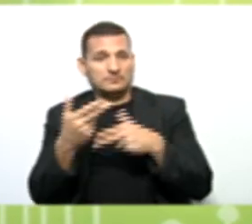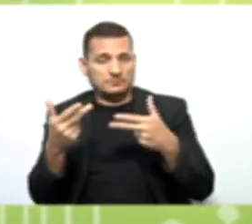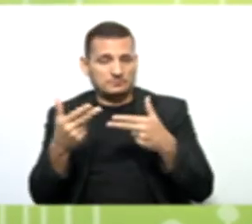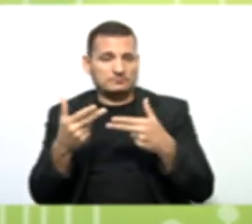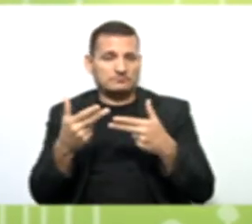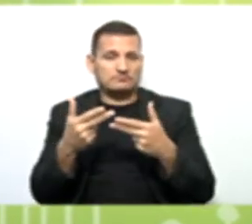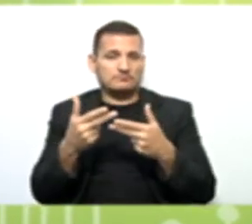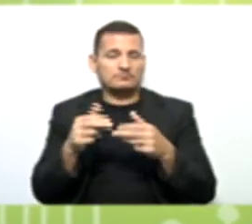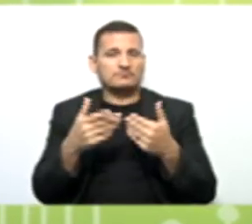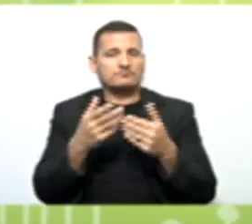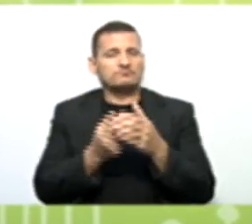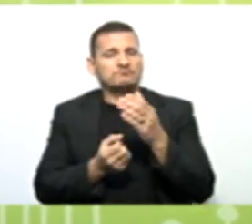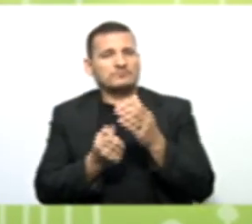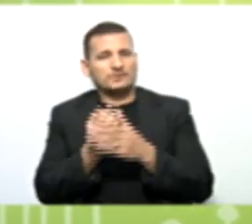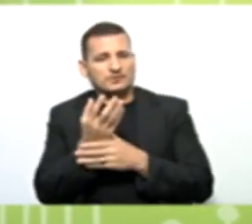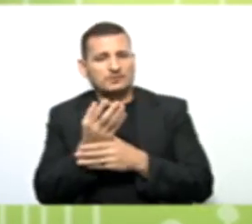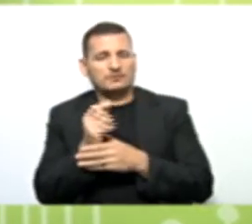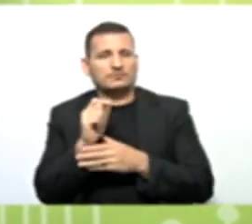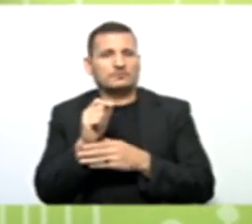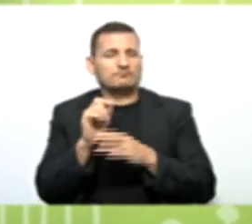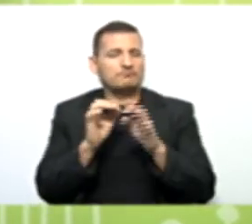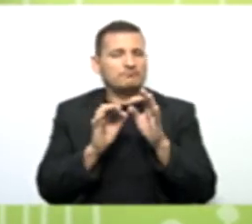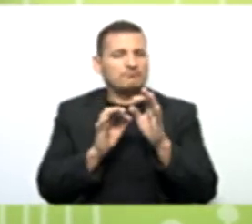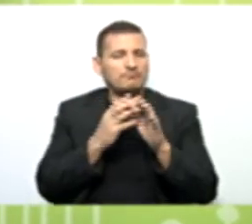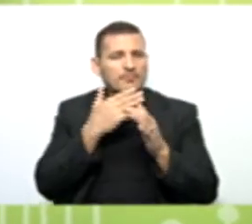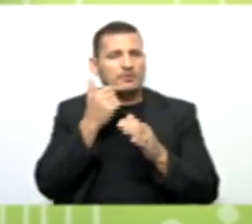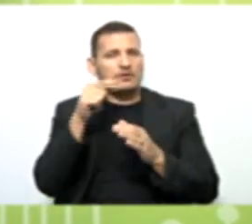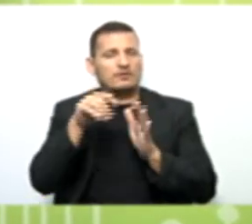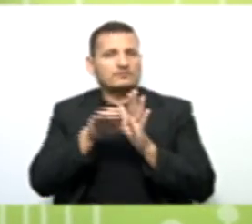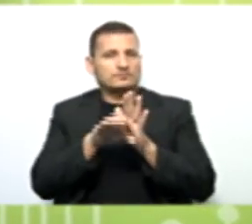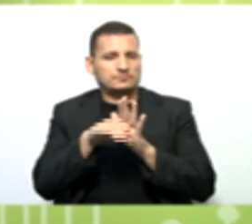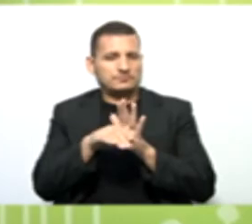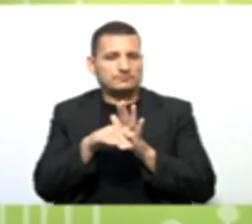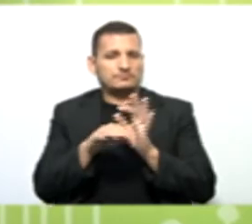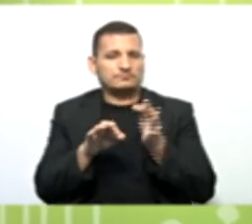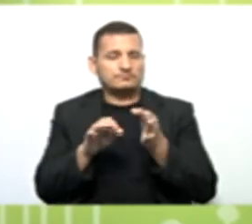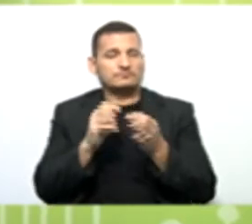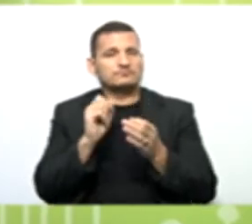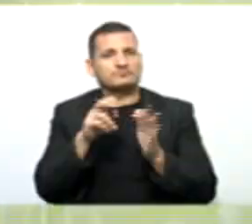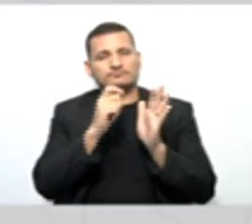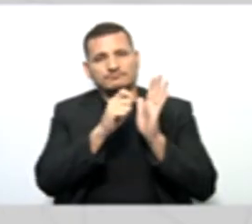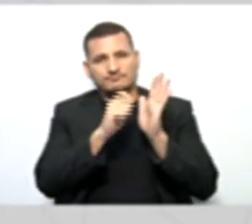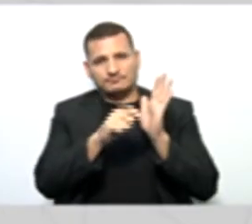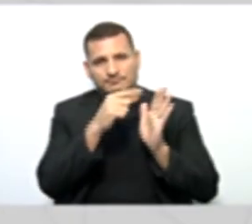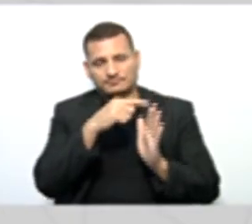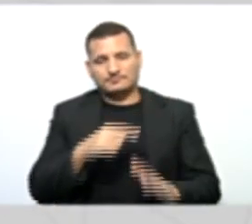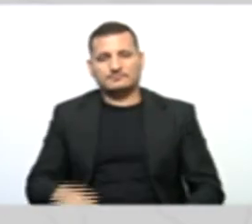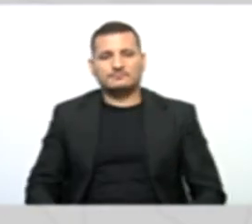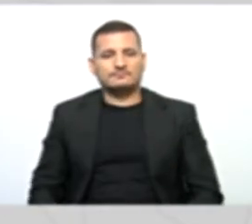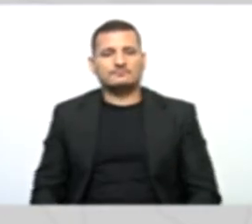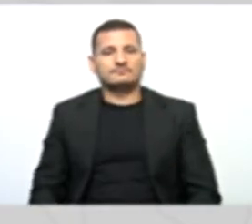Então, vamos criar, vamos modelar melhor esse conceito. Tranquilo? Vou escrever aqui no quadro para vocês.